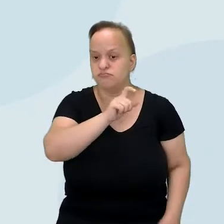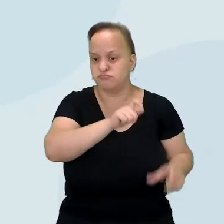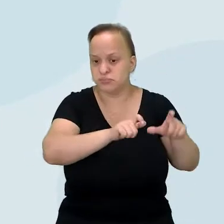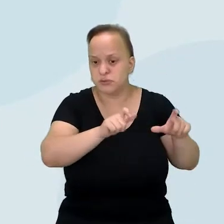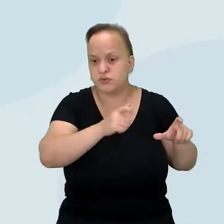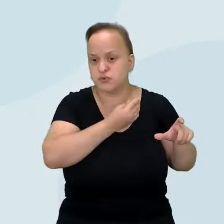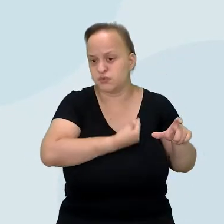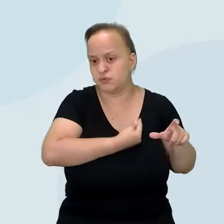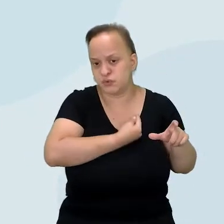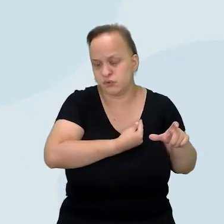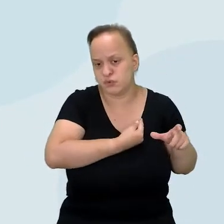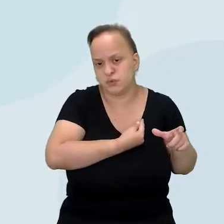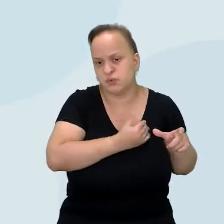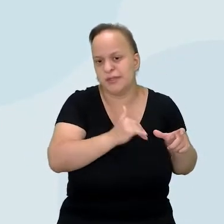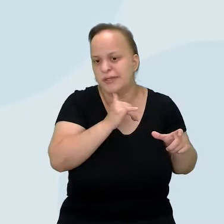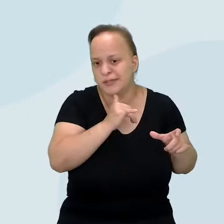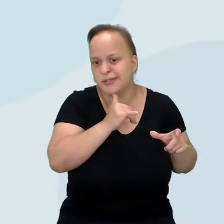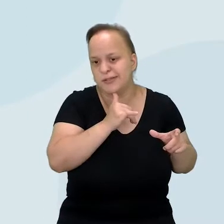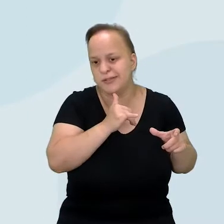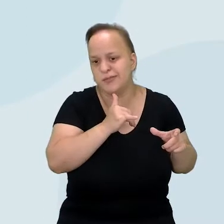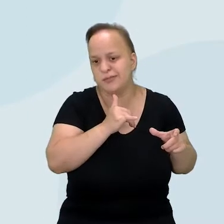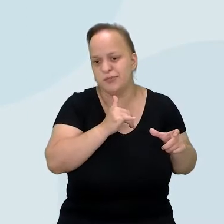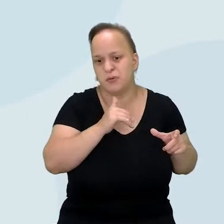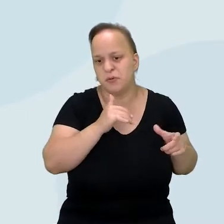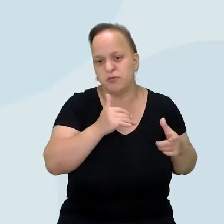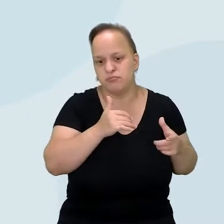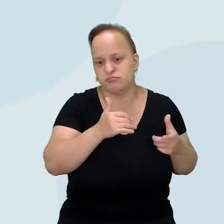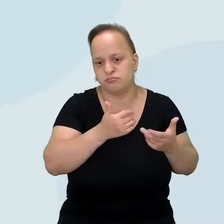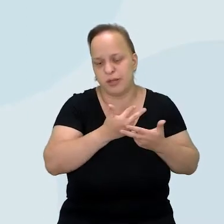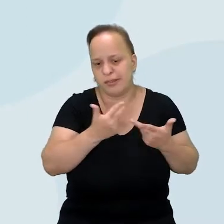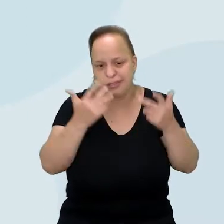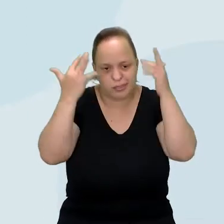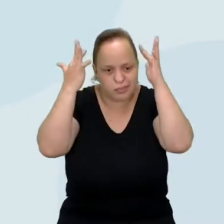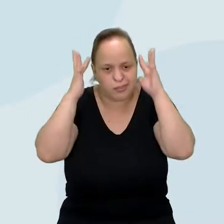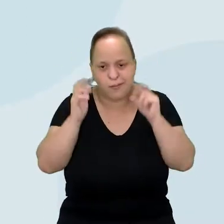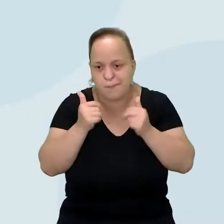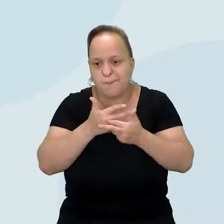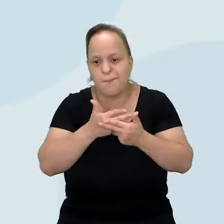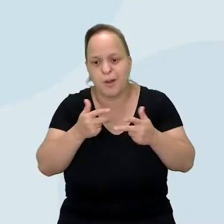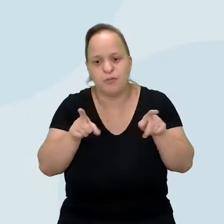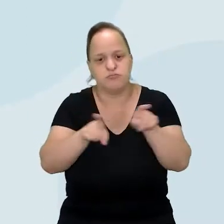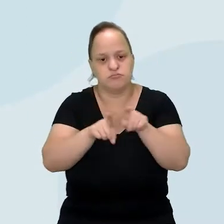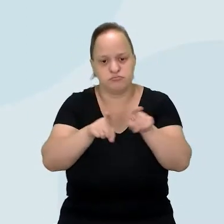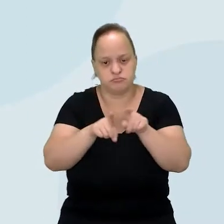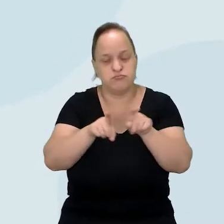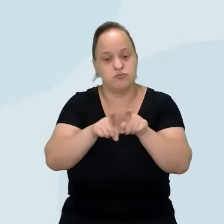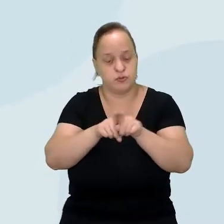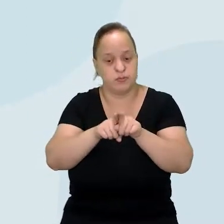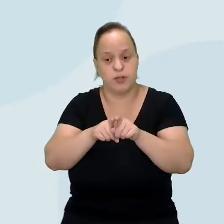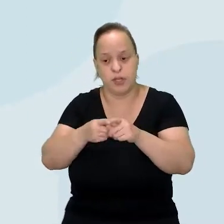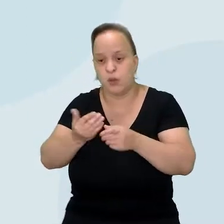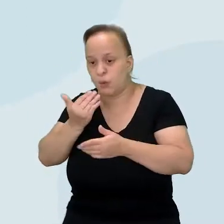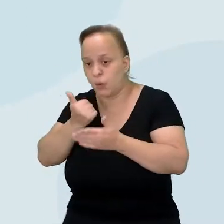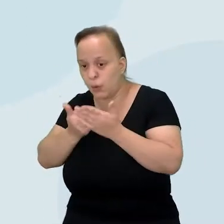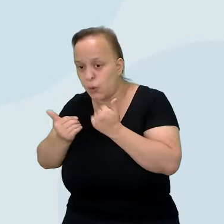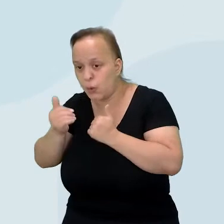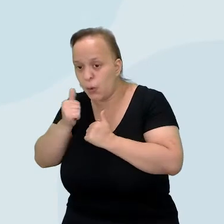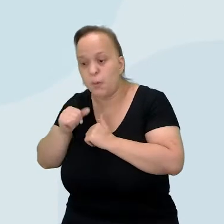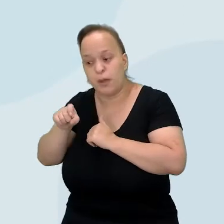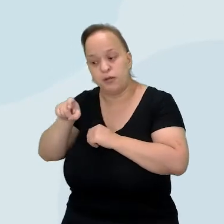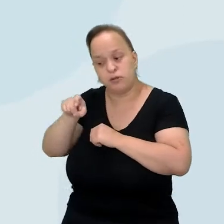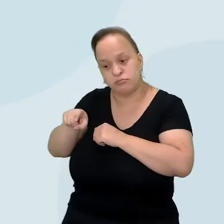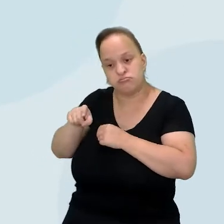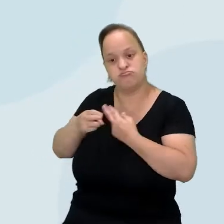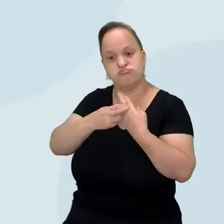vertebrados, invertebrados, fungos, bactérias e os vegetais, né? Claro, a gente não pode esquecer dos produtores, porque é dele que vem o nosso alimento. Se não é o